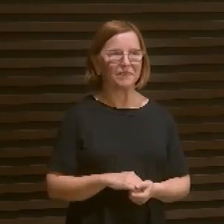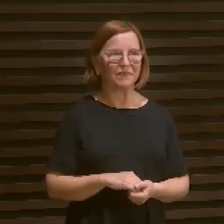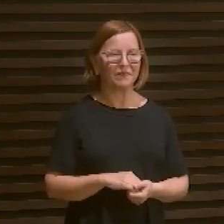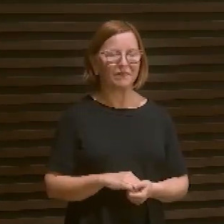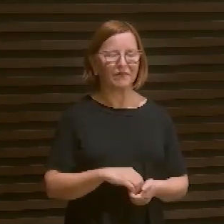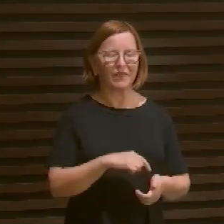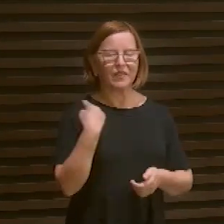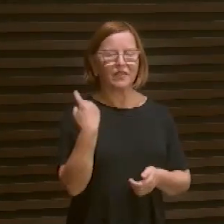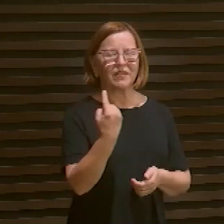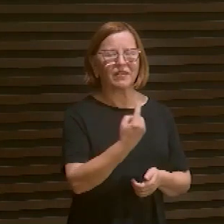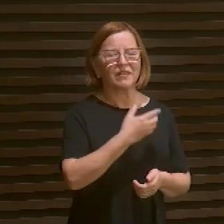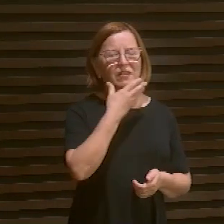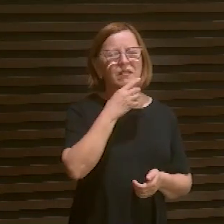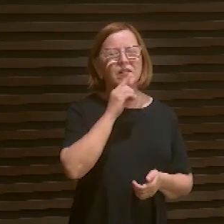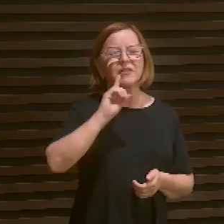Nosso Pai querido,